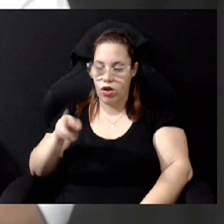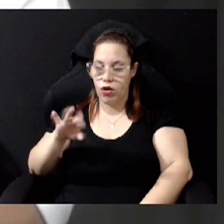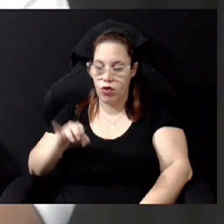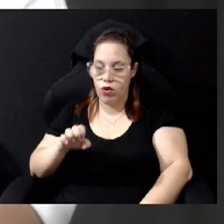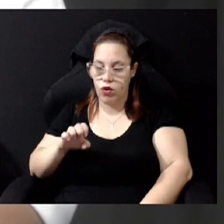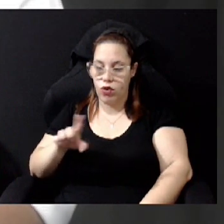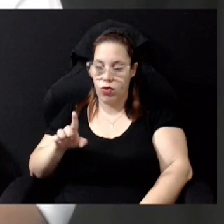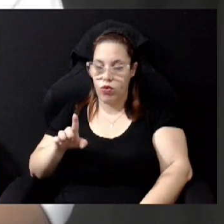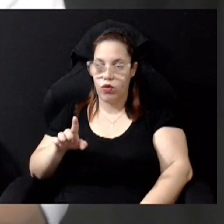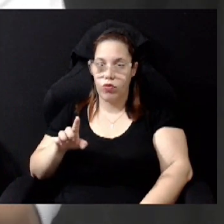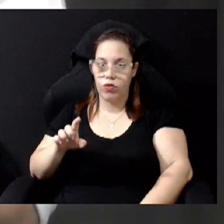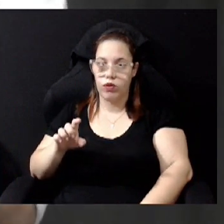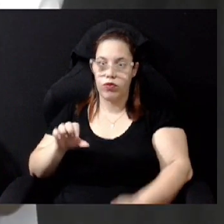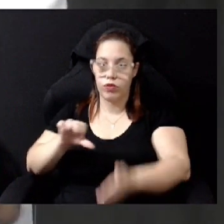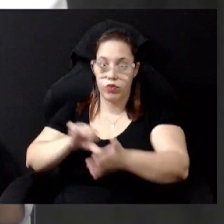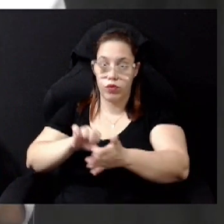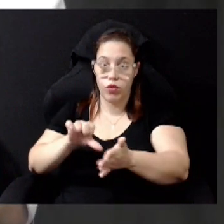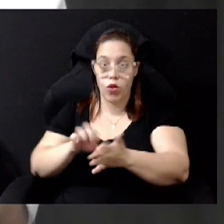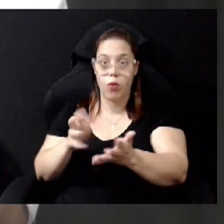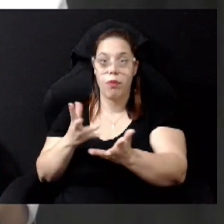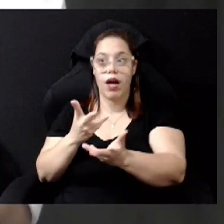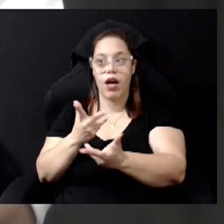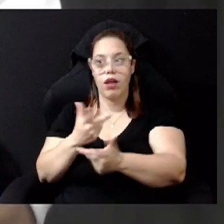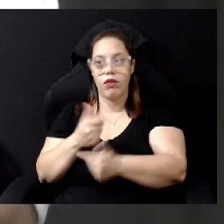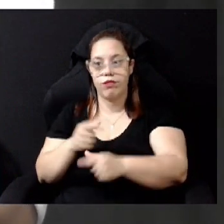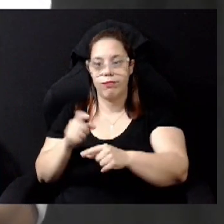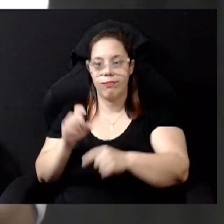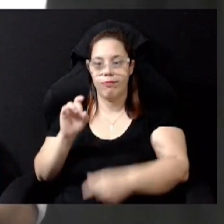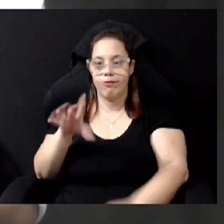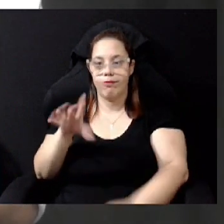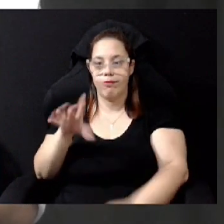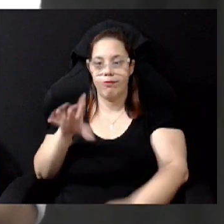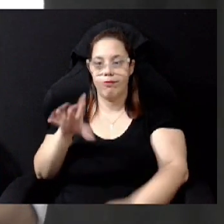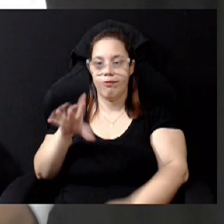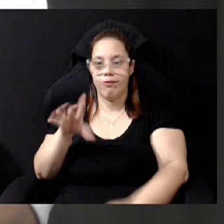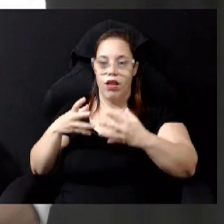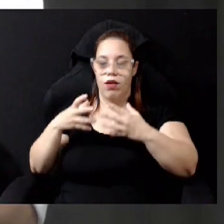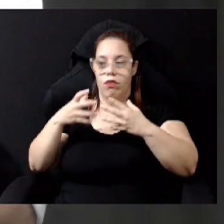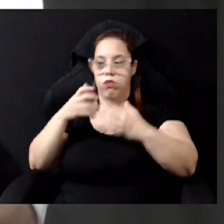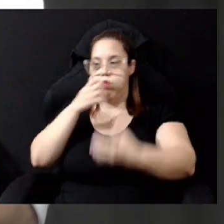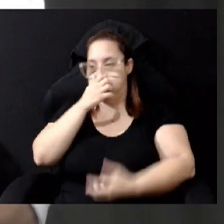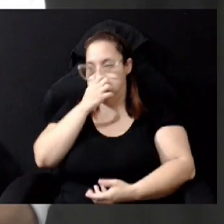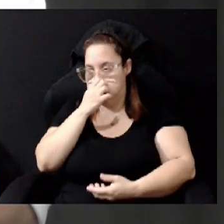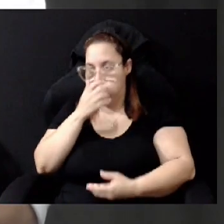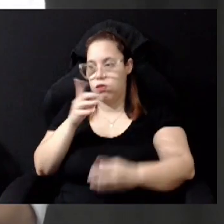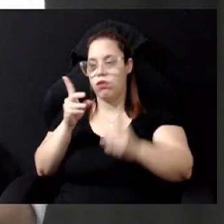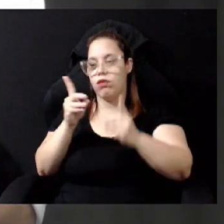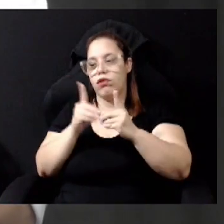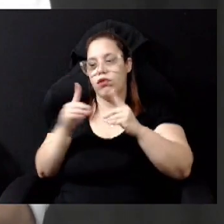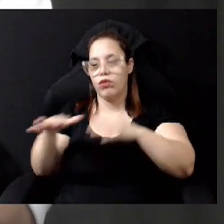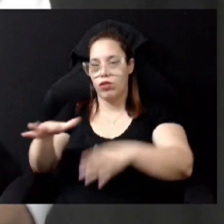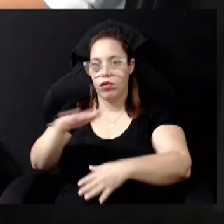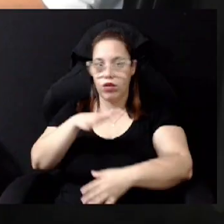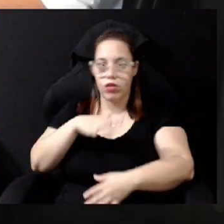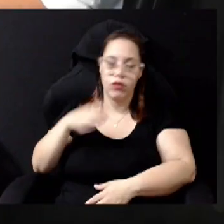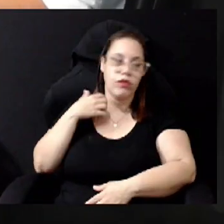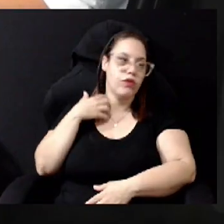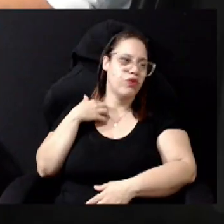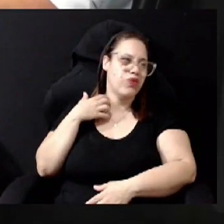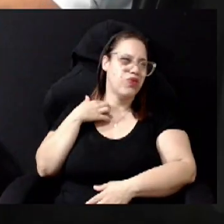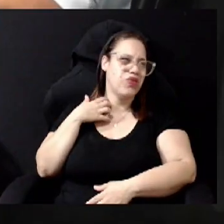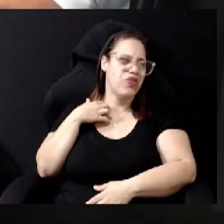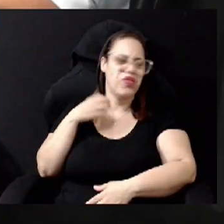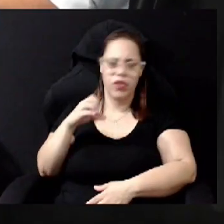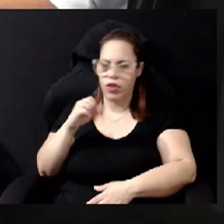de saúde maravilhoso. Só que ele sobrecarrega porque ele atende toda essa região também. Ele atende o Campo Belo também? Atende o Campo Belo